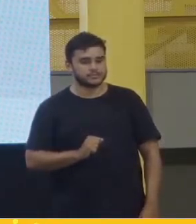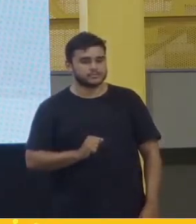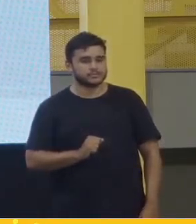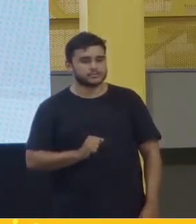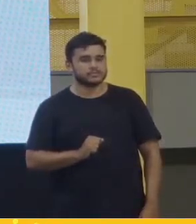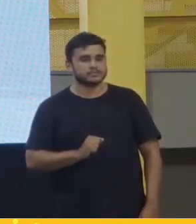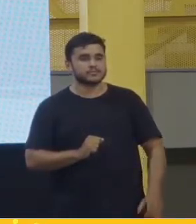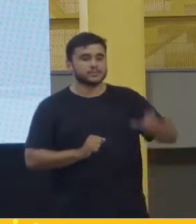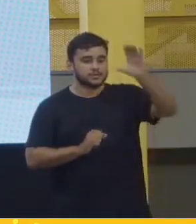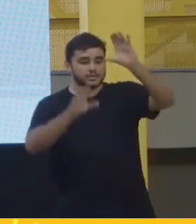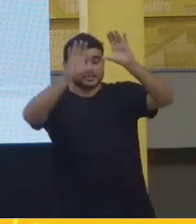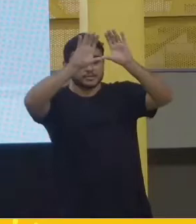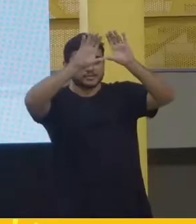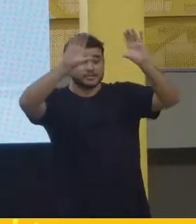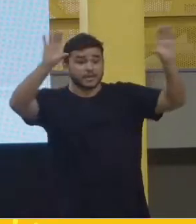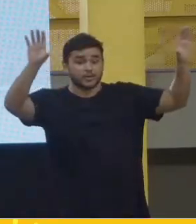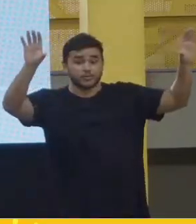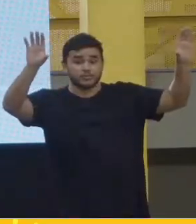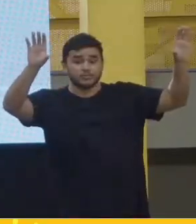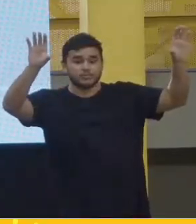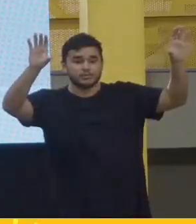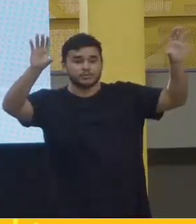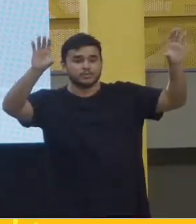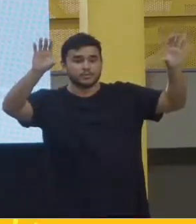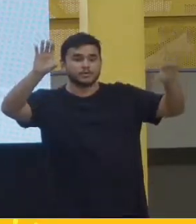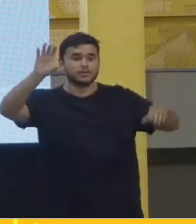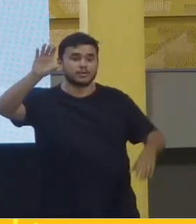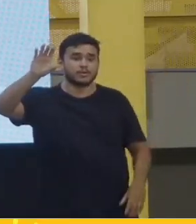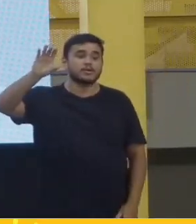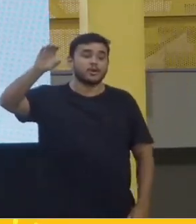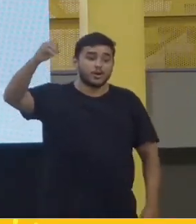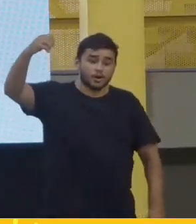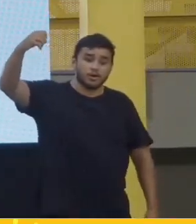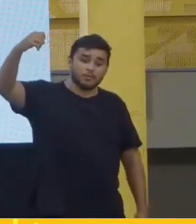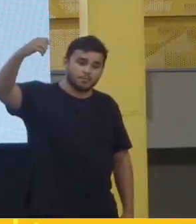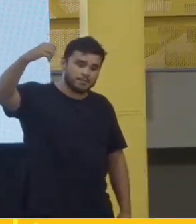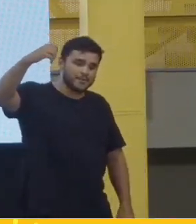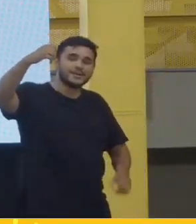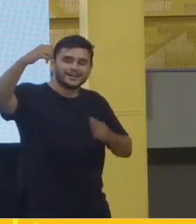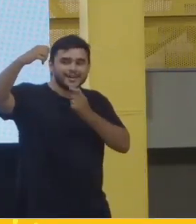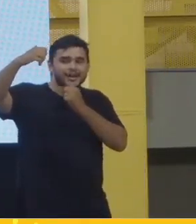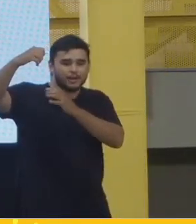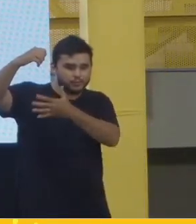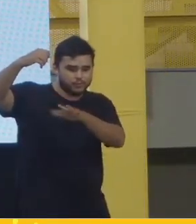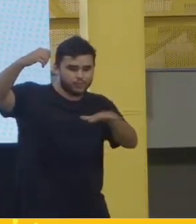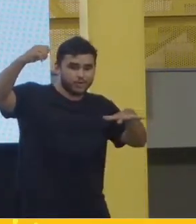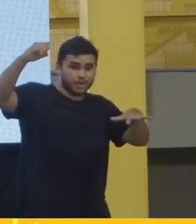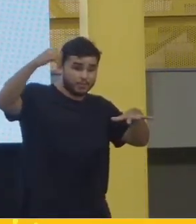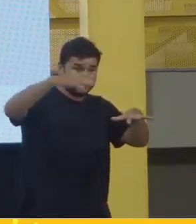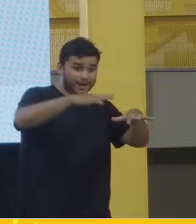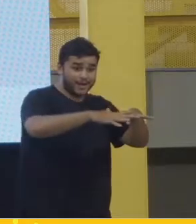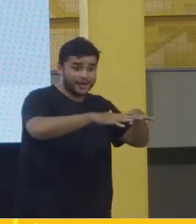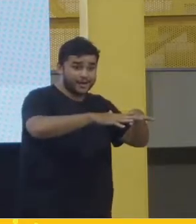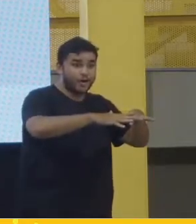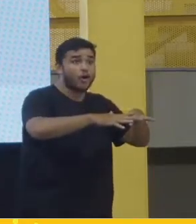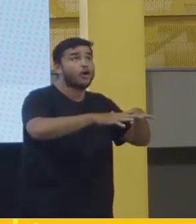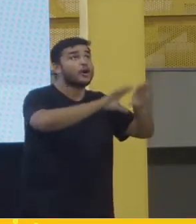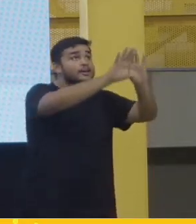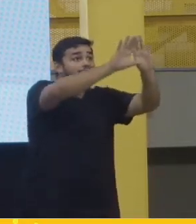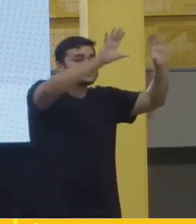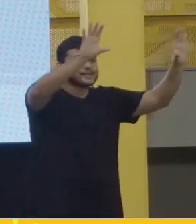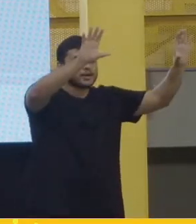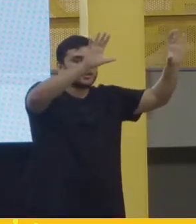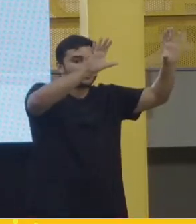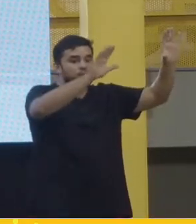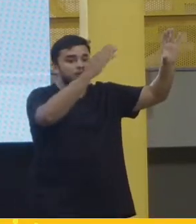No mar, vamos falar sobre a cor aqui do mar, olha. Ei, gente, eu sei que vocês têm muitas dúvidas, mas a gente precisa dar uma controlada aqui,